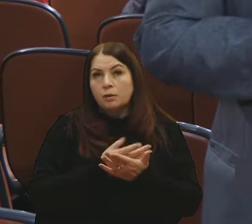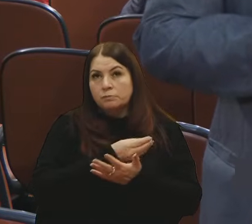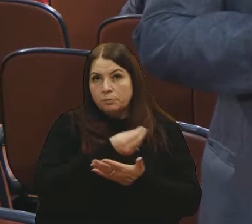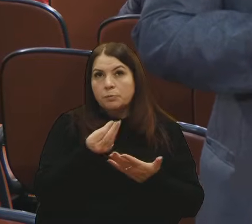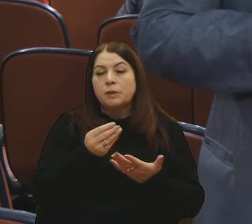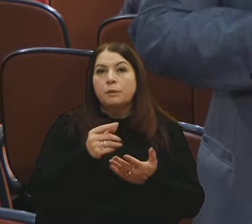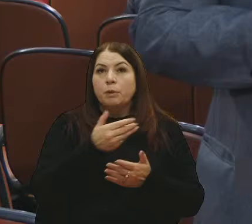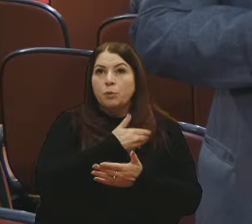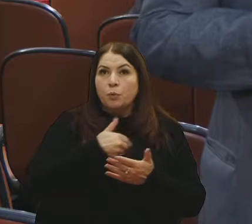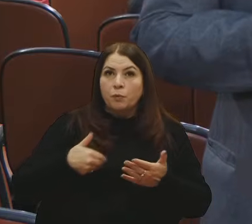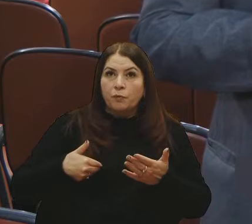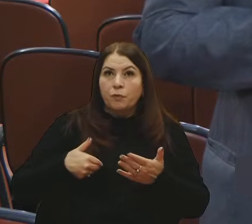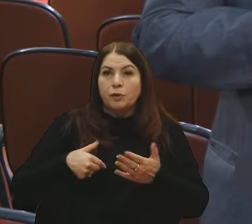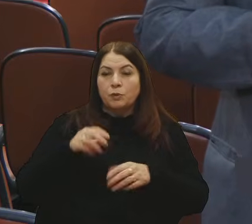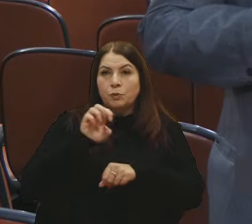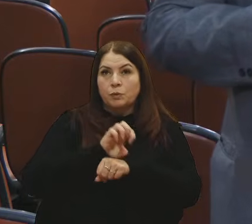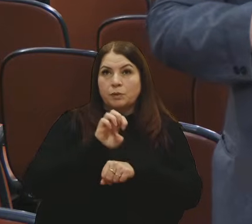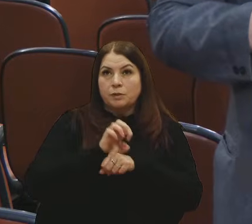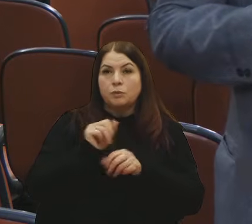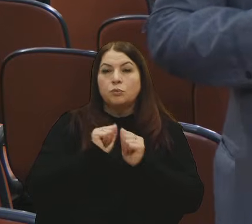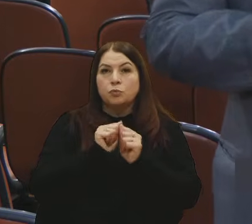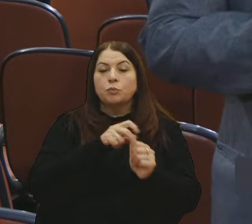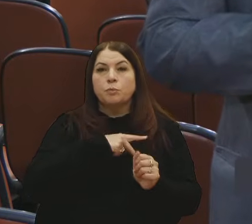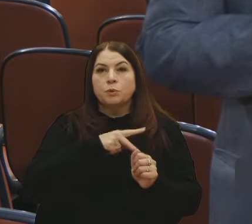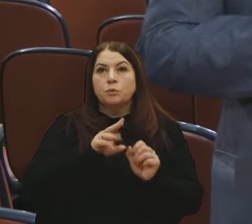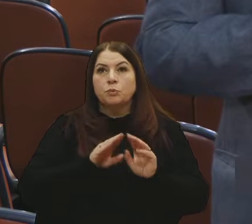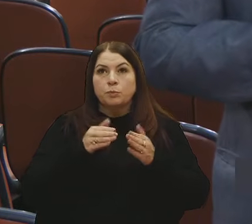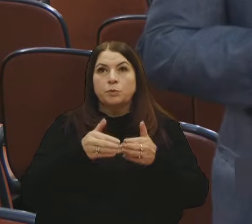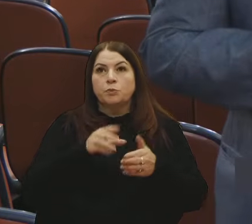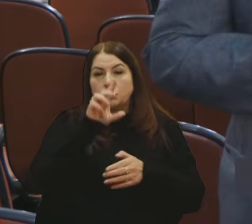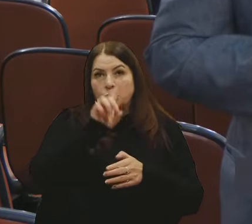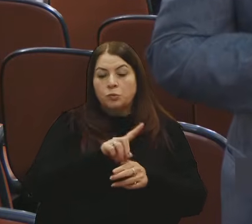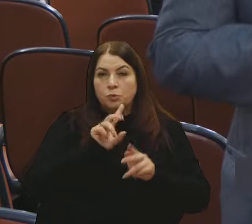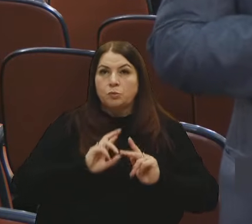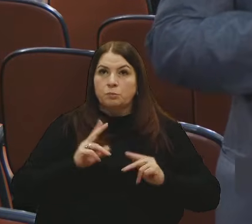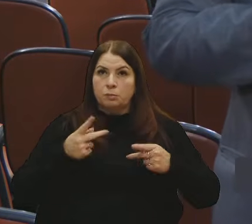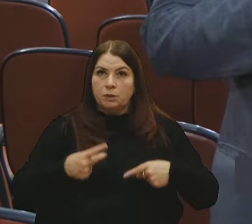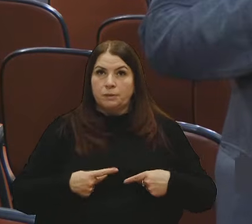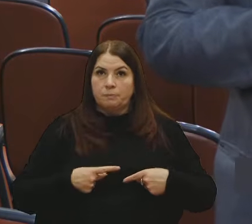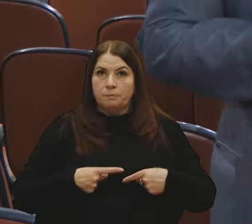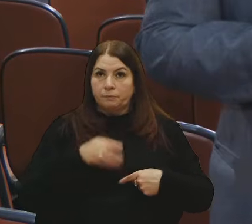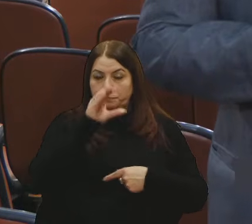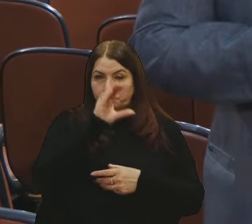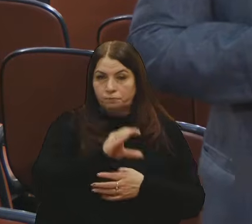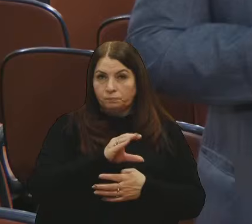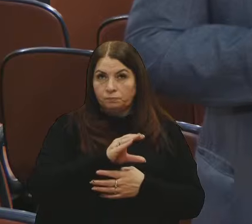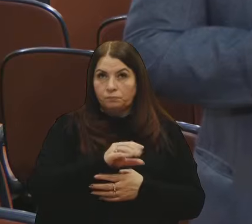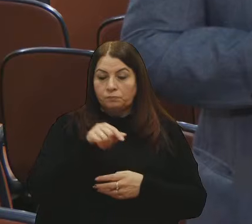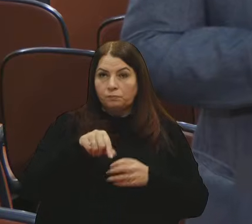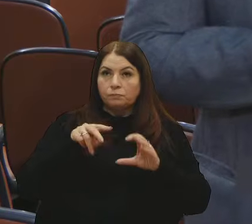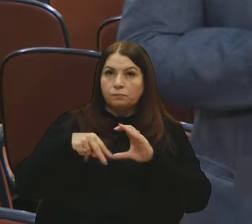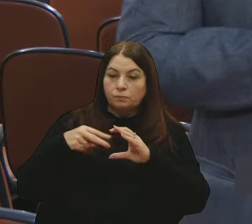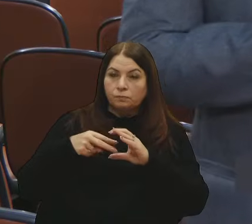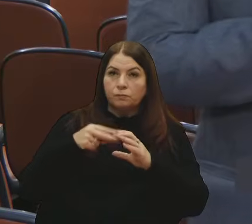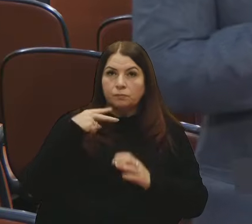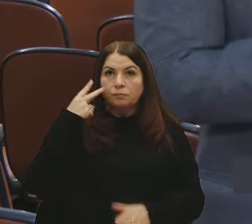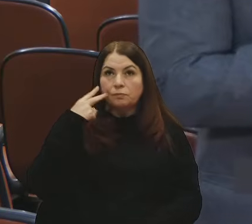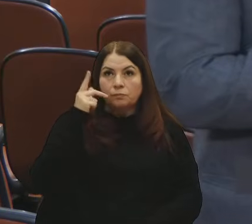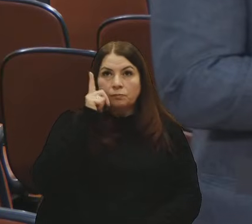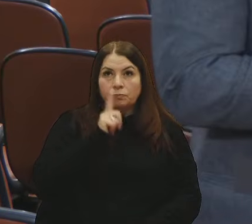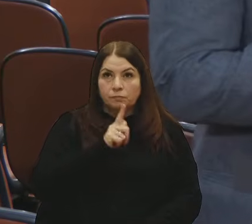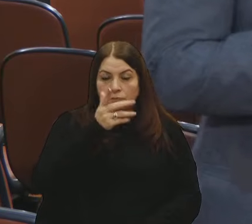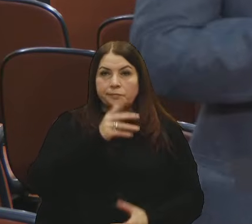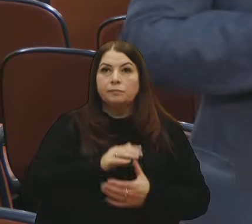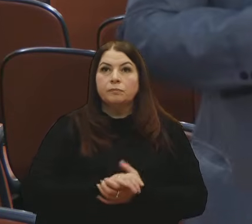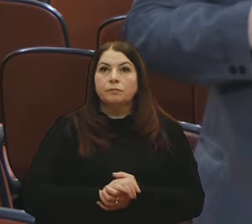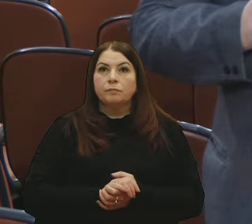pelo governo do Estado. Estou aqui com o presidente da Comissão de Direitos Humanos e Cidadania do Legislativo Caxiense, o vereador Lucas